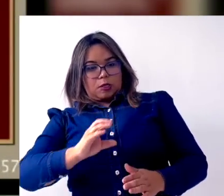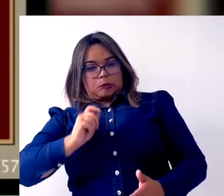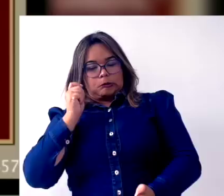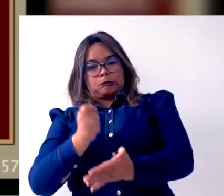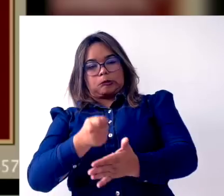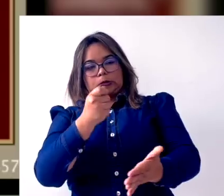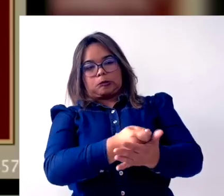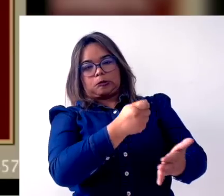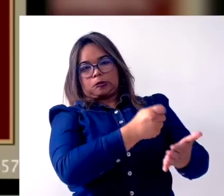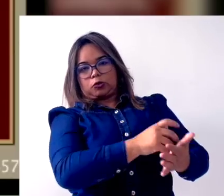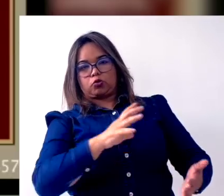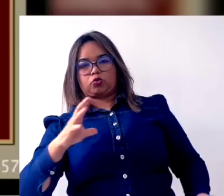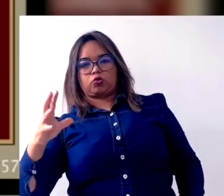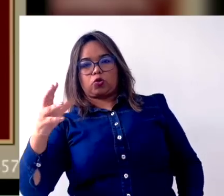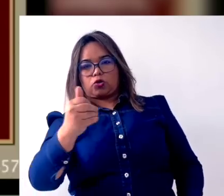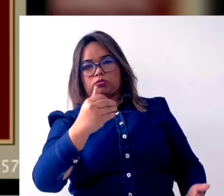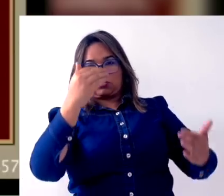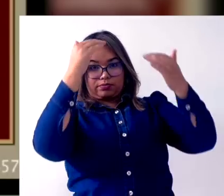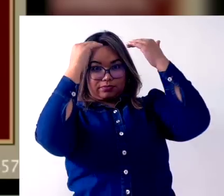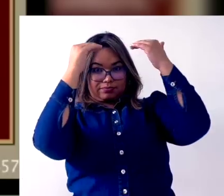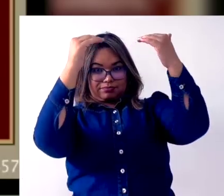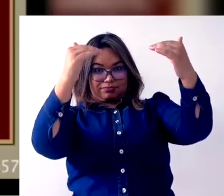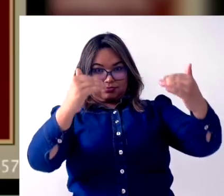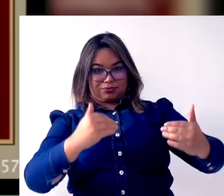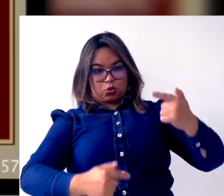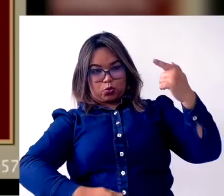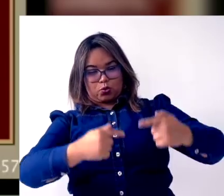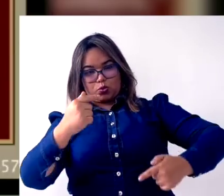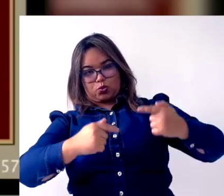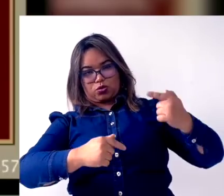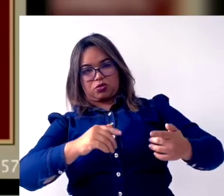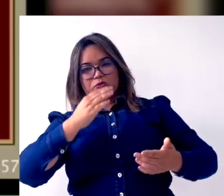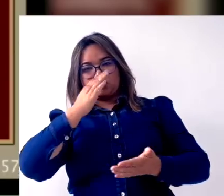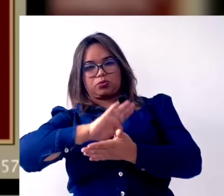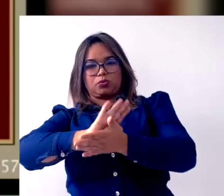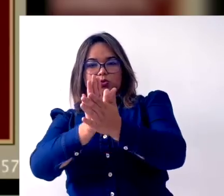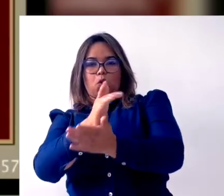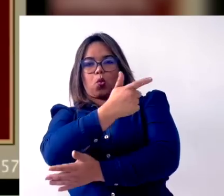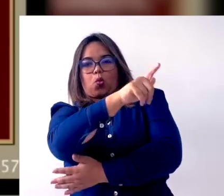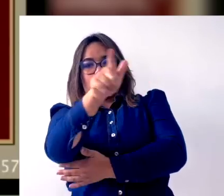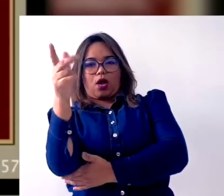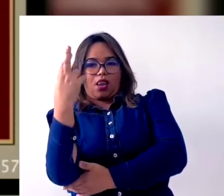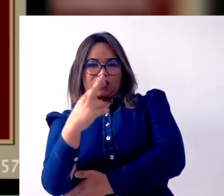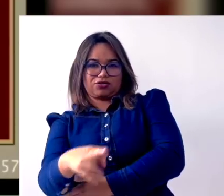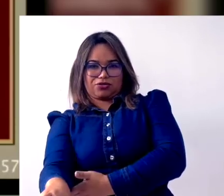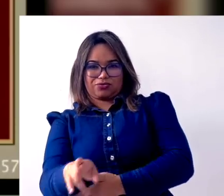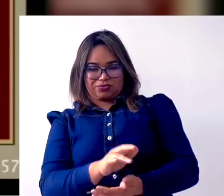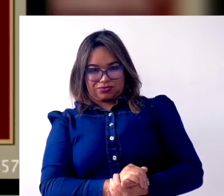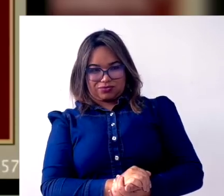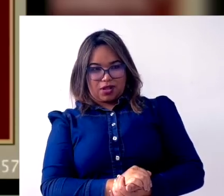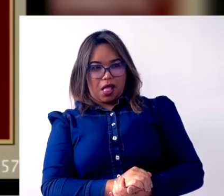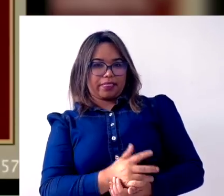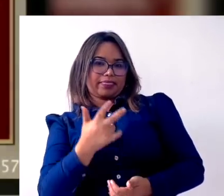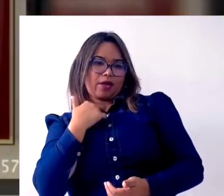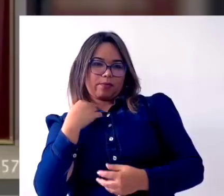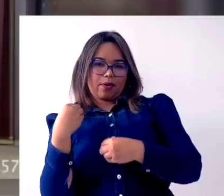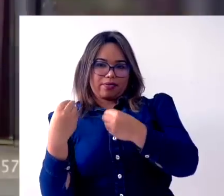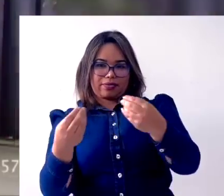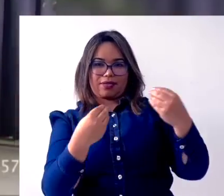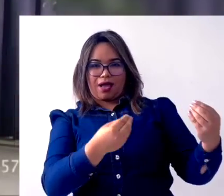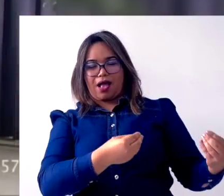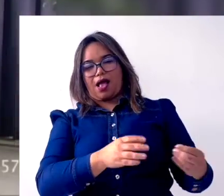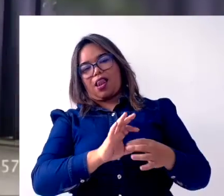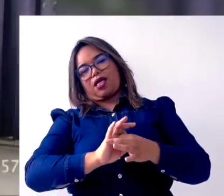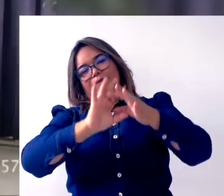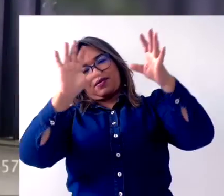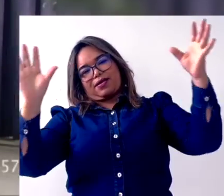do Estado, com a exclusão de todas as outras. Amaldiçoados sejam aqueles que defendem a liberdade de consciência e de culto,